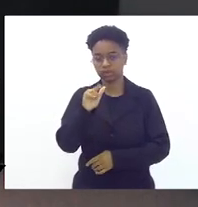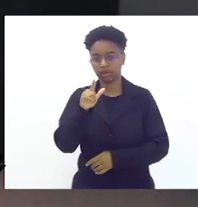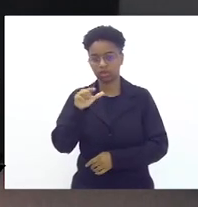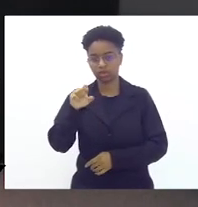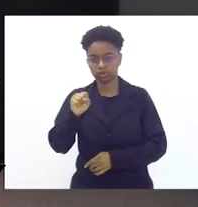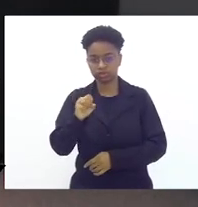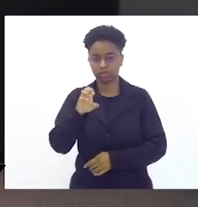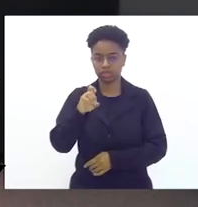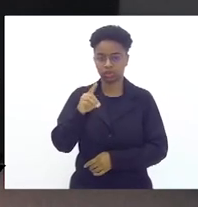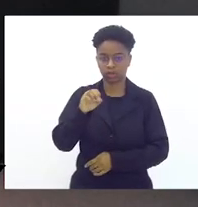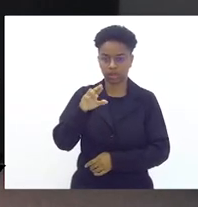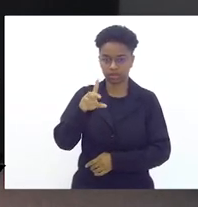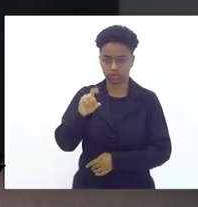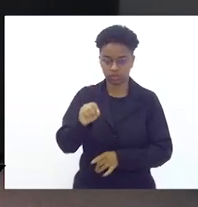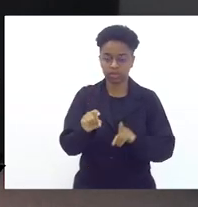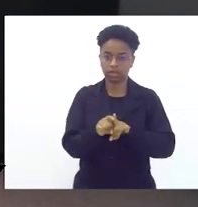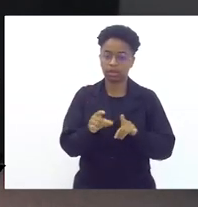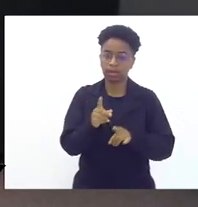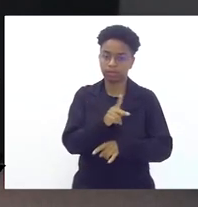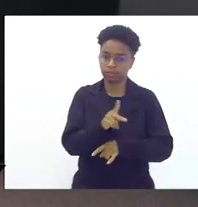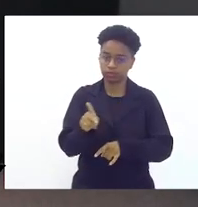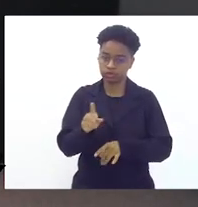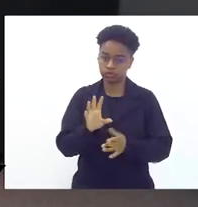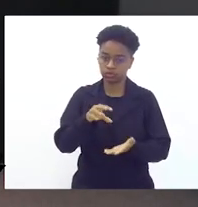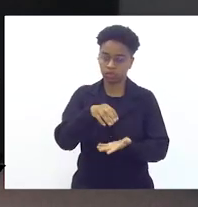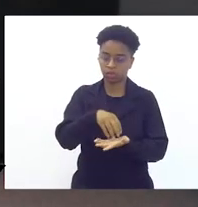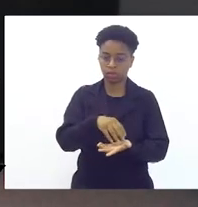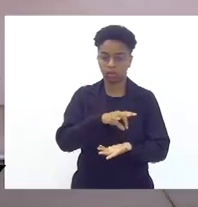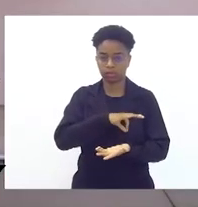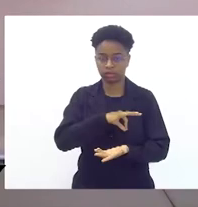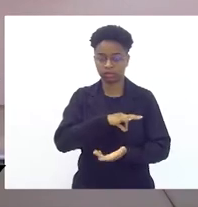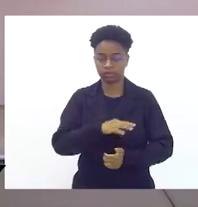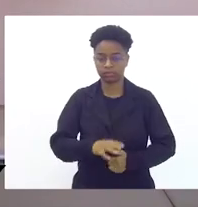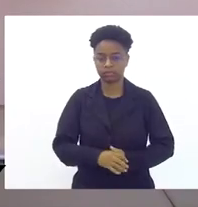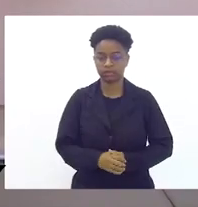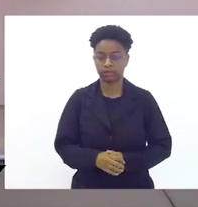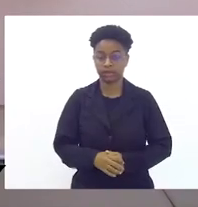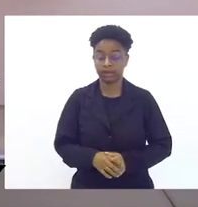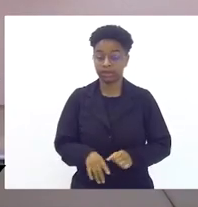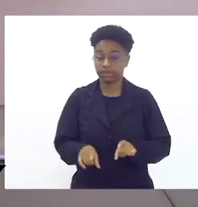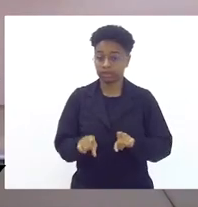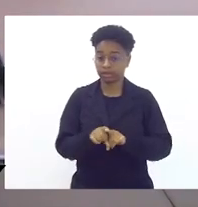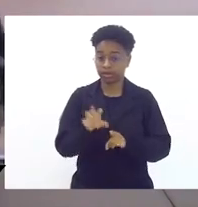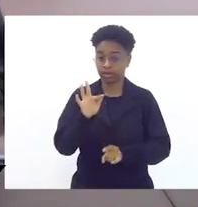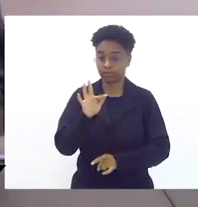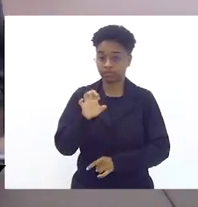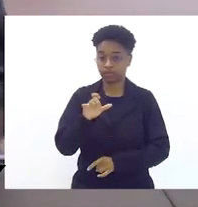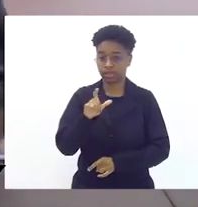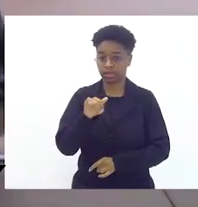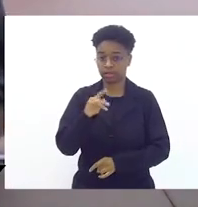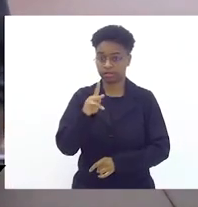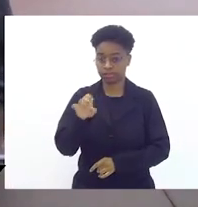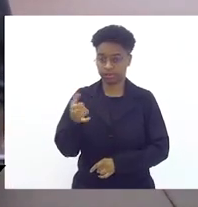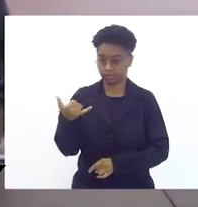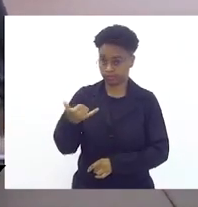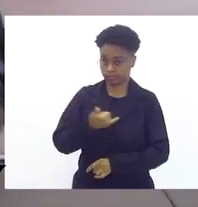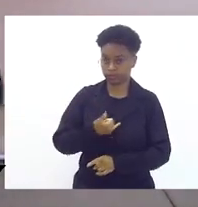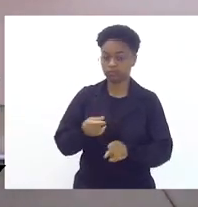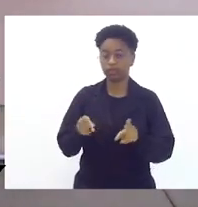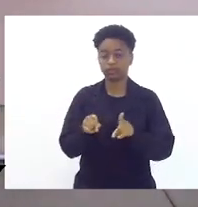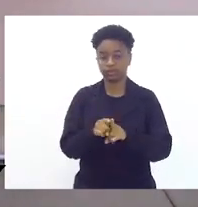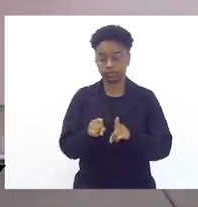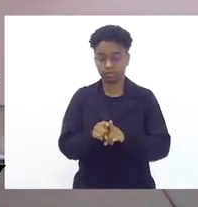da cadepom e fiquei sabendo aqui agora pelo Felipe Guimarães que já também